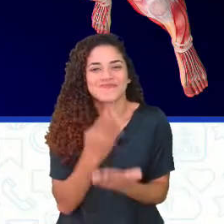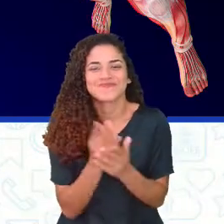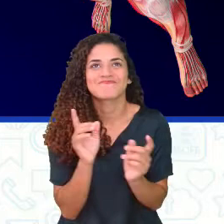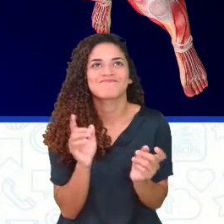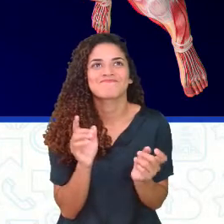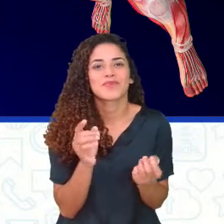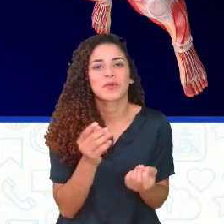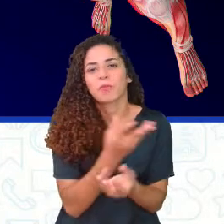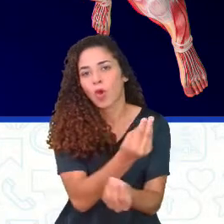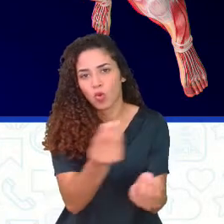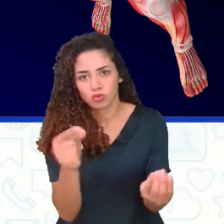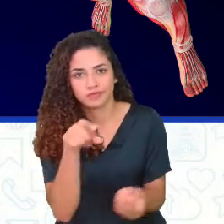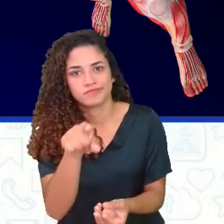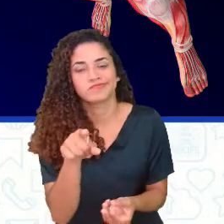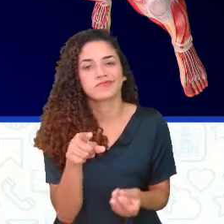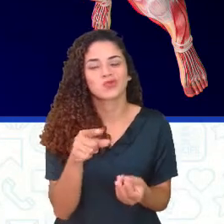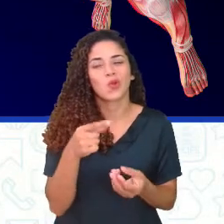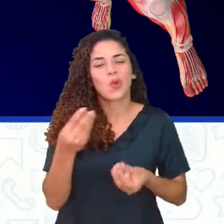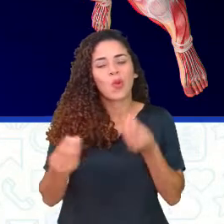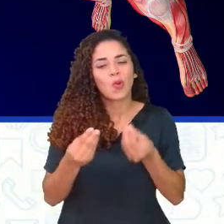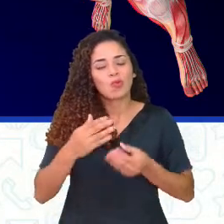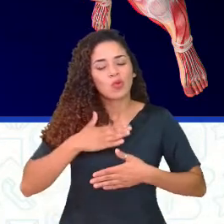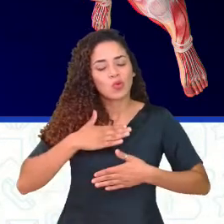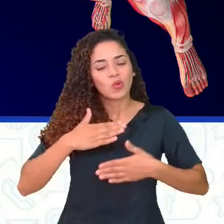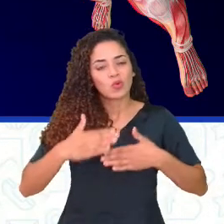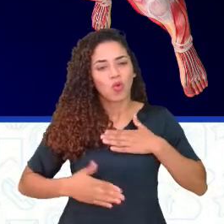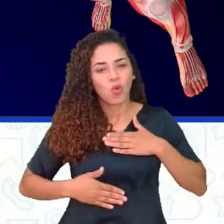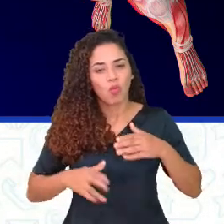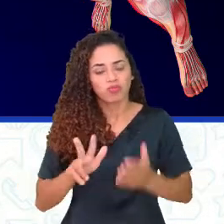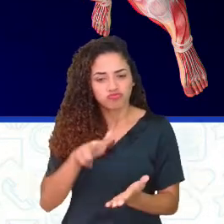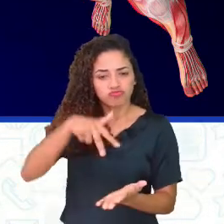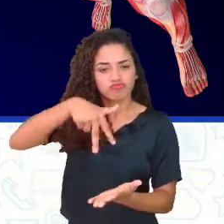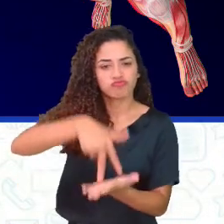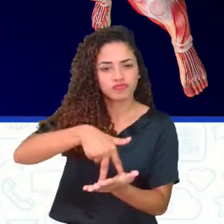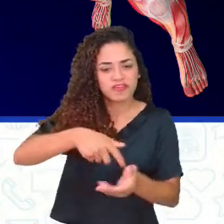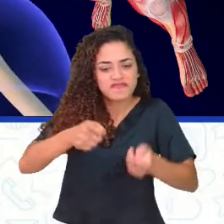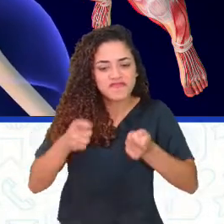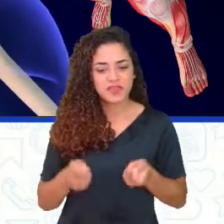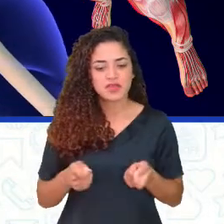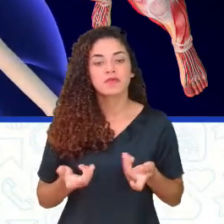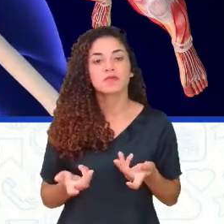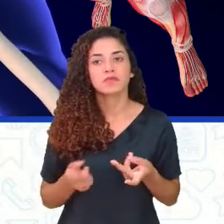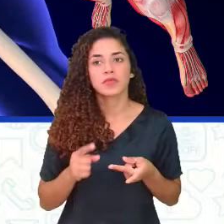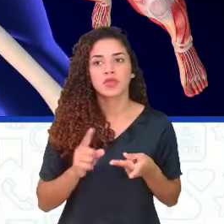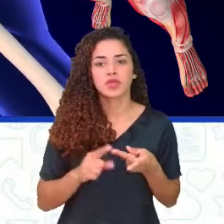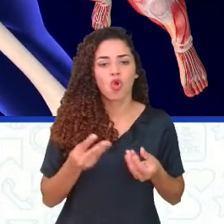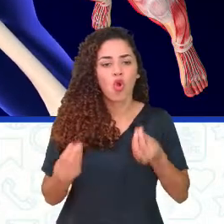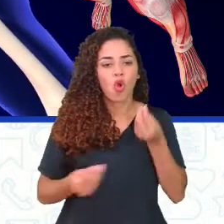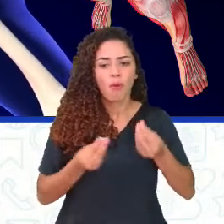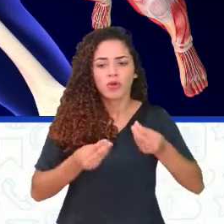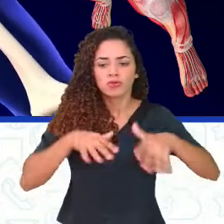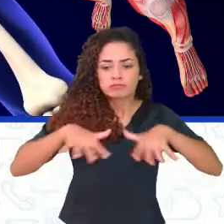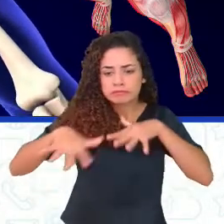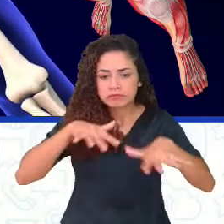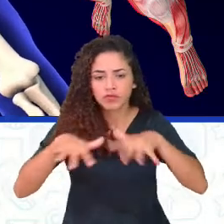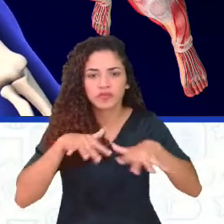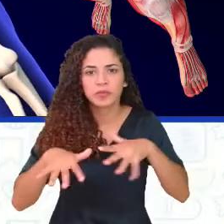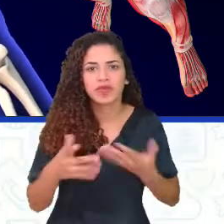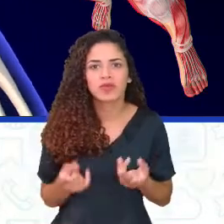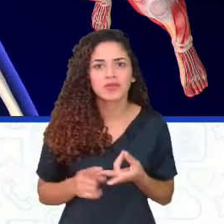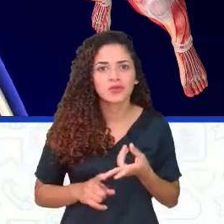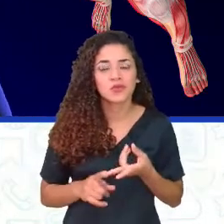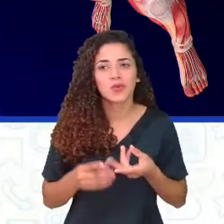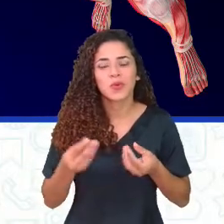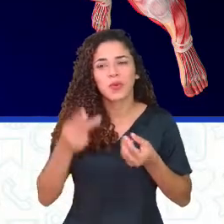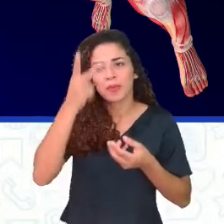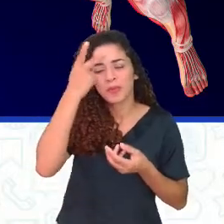pensar, como é que o nosso corpo consegue ficar de pé? Como é que o nosso corpo consegue fazer determinados movimentos? Porque tem gente